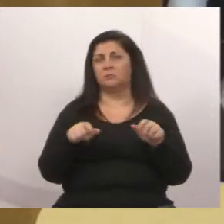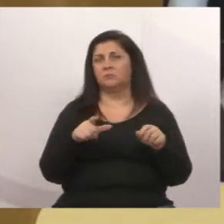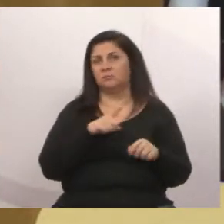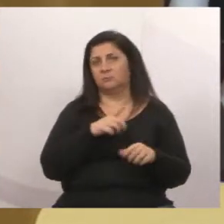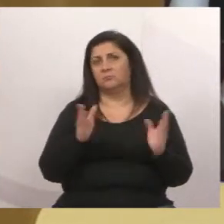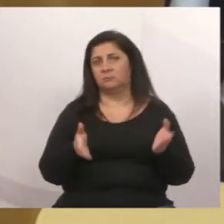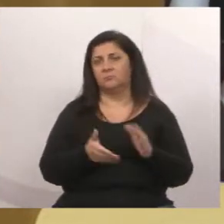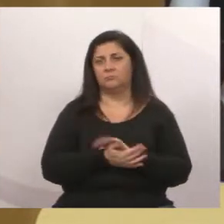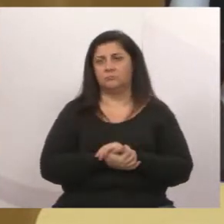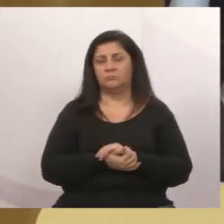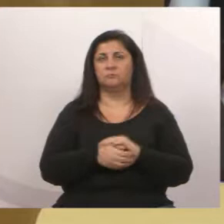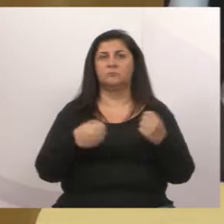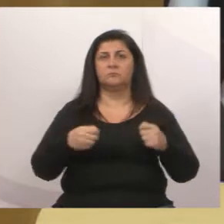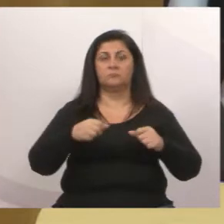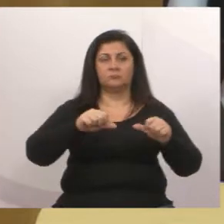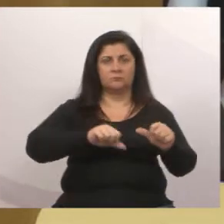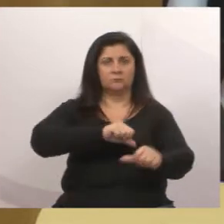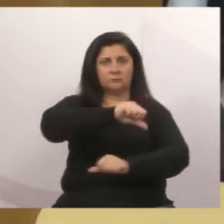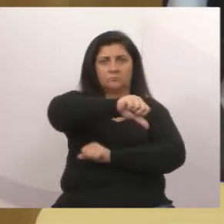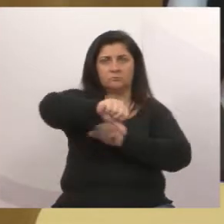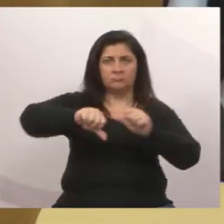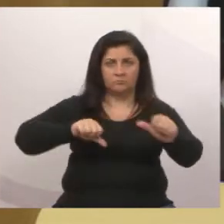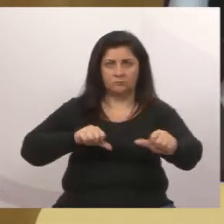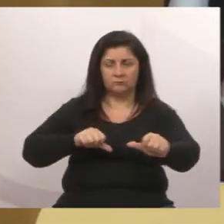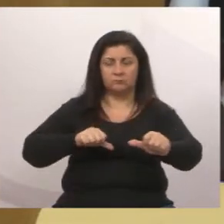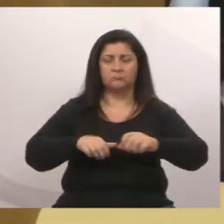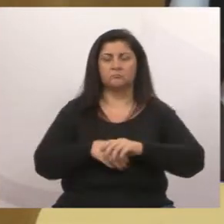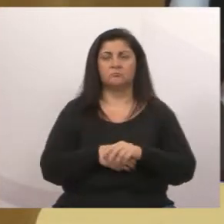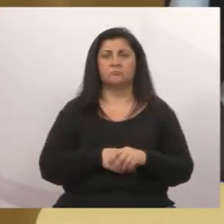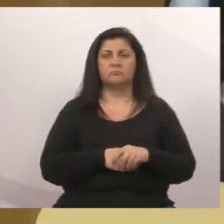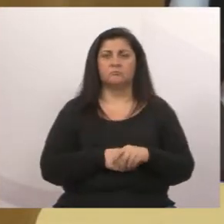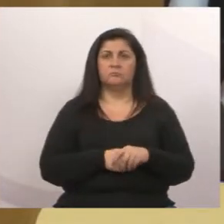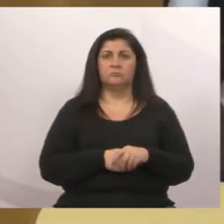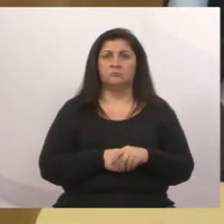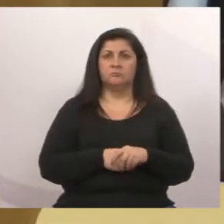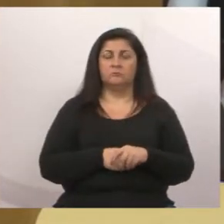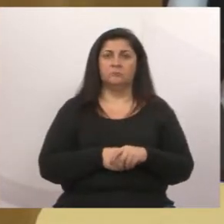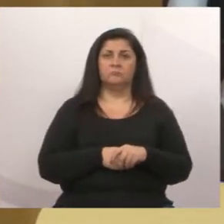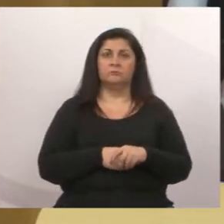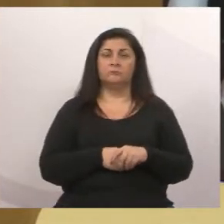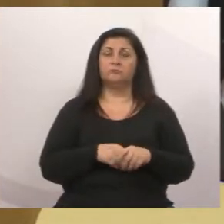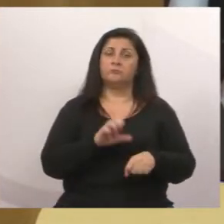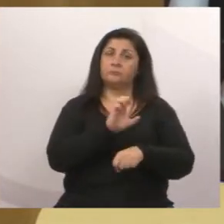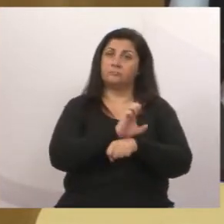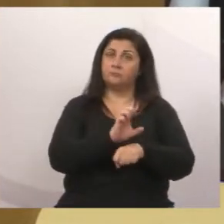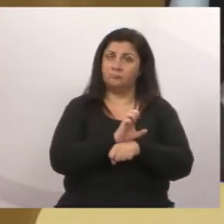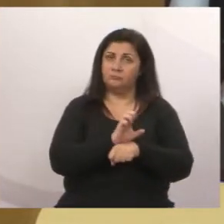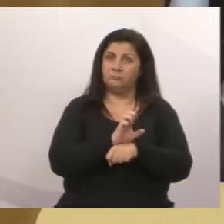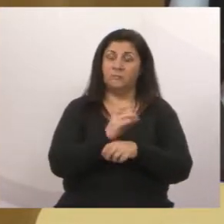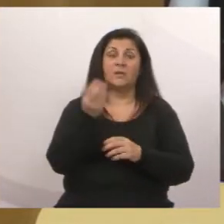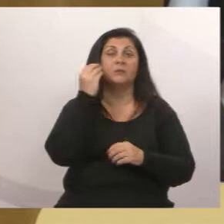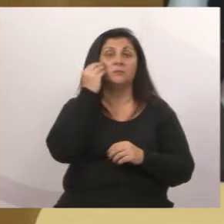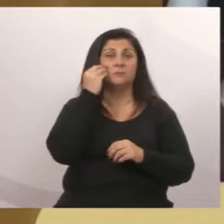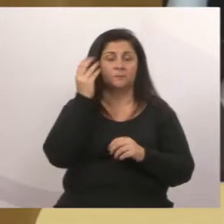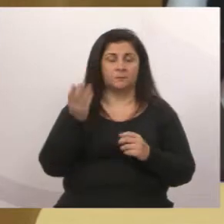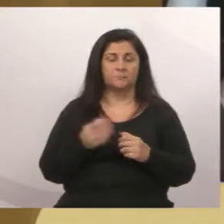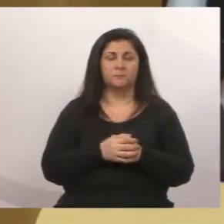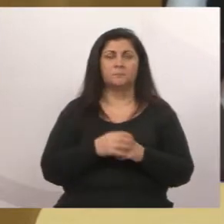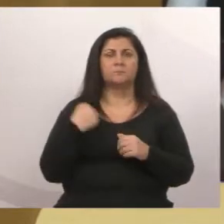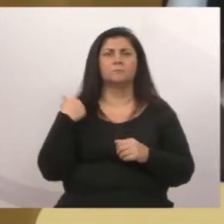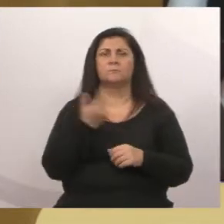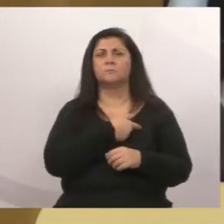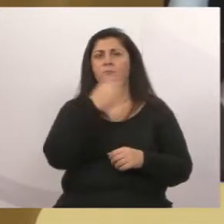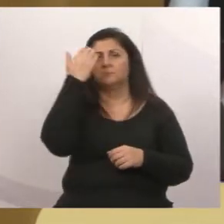a devida transição no funcionamento do órgão. Para fins de estágio probatório do controlador interno,